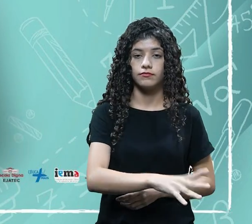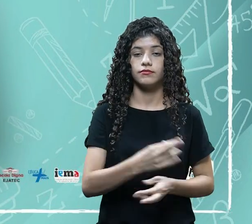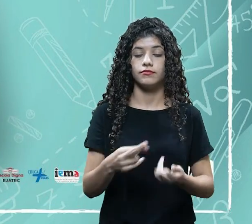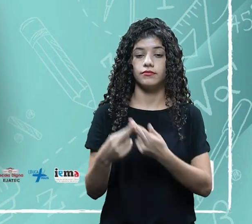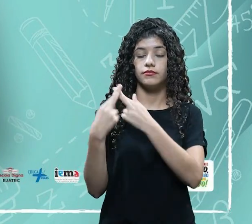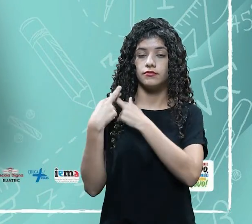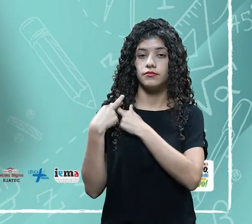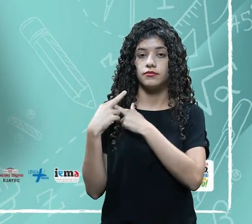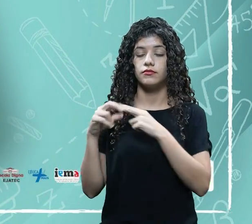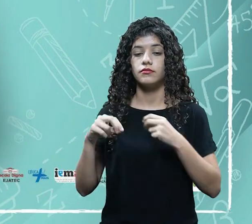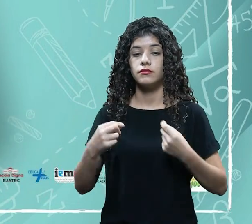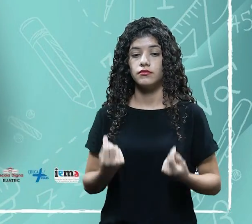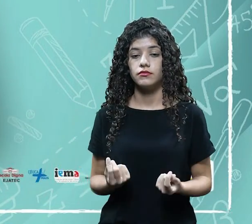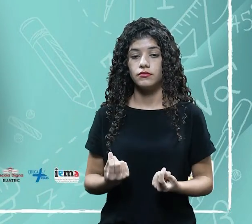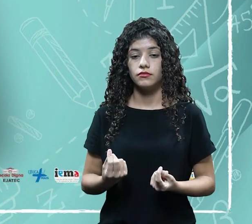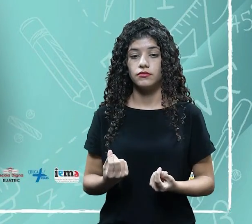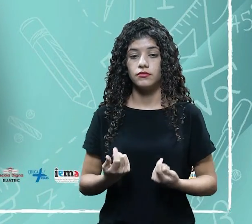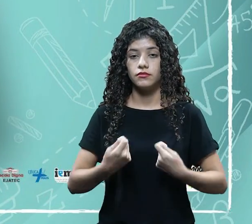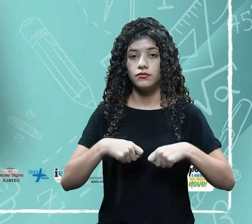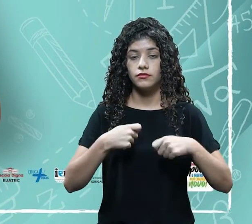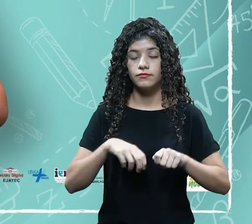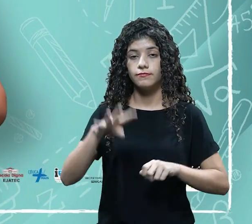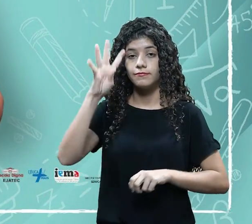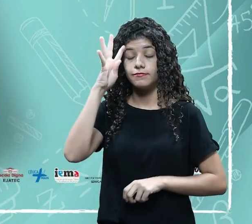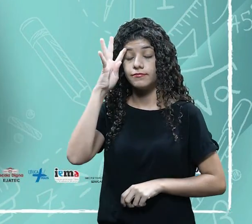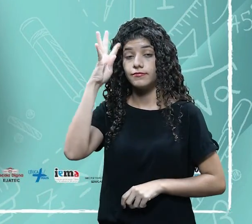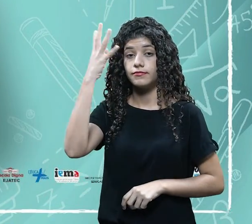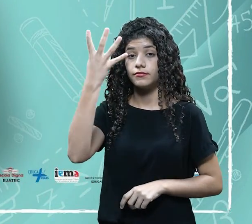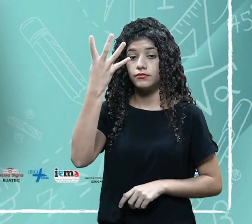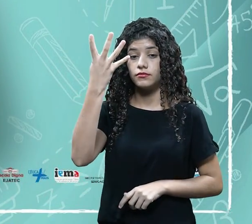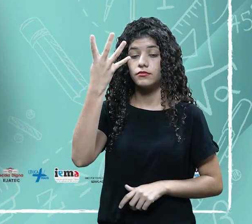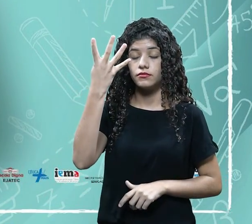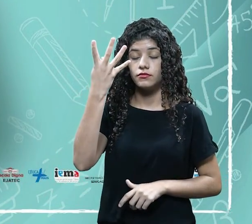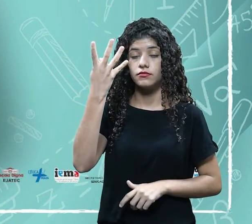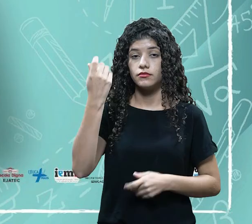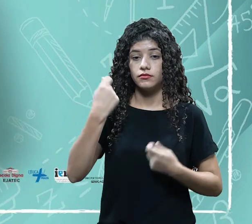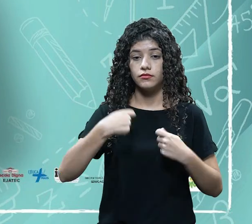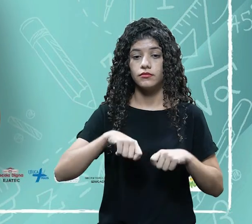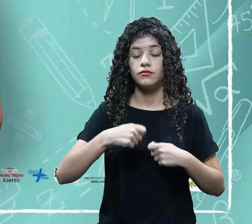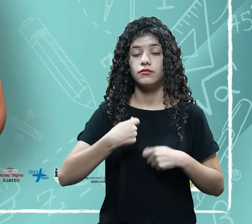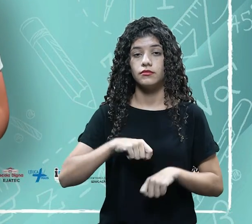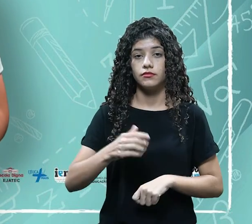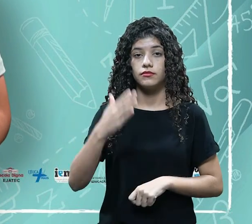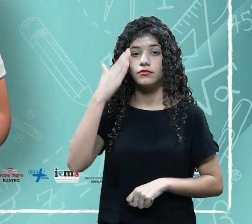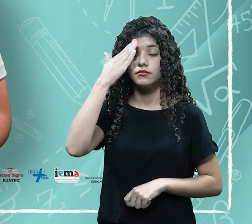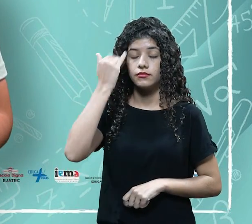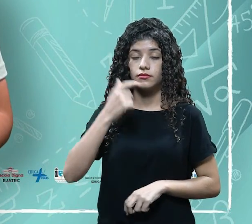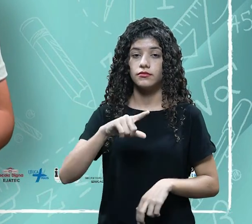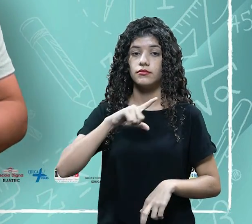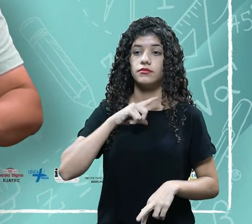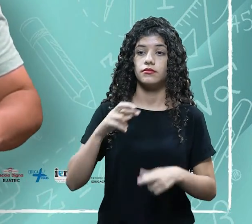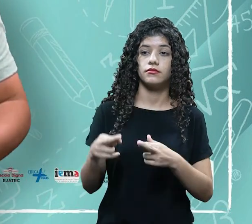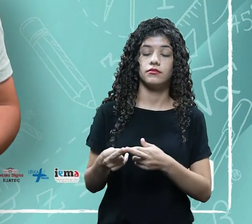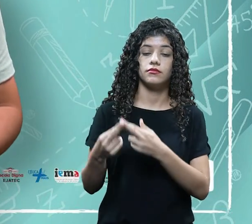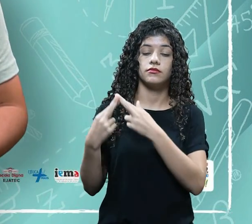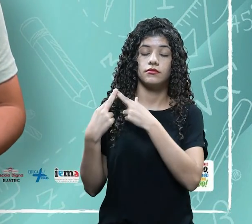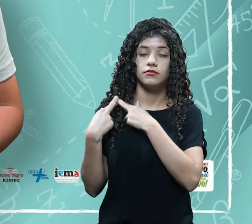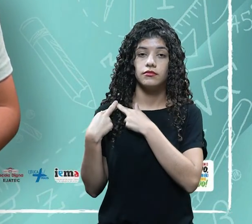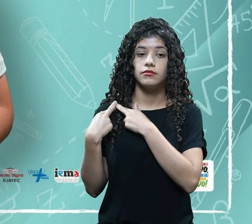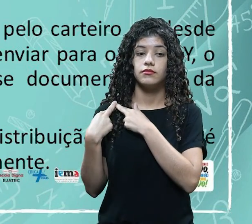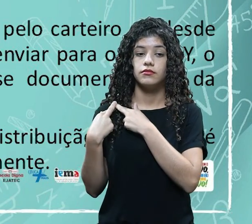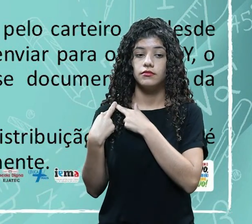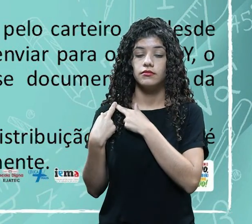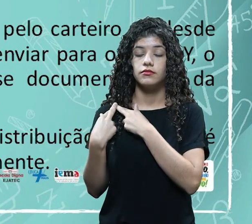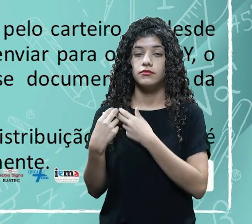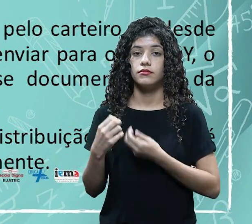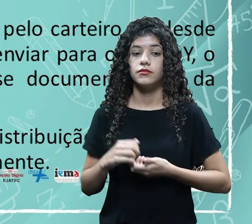essa tramitação. Enquanto o documento estiver sendo resolvido, o protocolo, de fato, vai ter essa